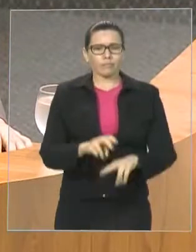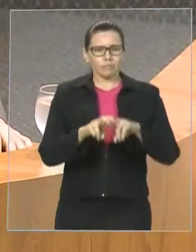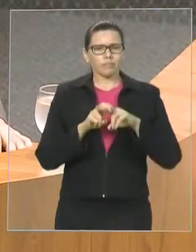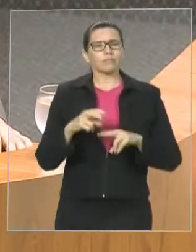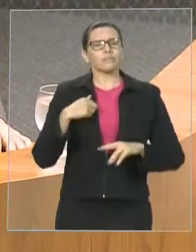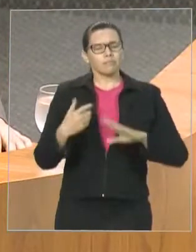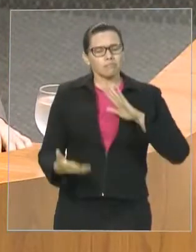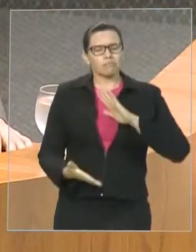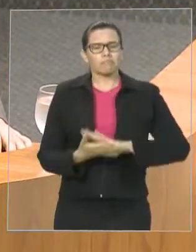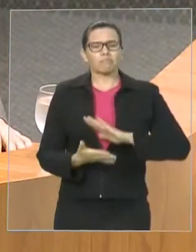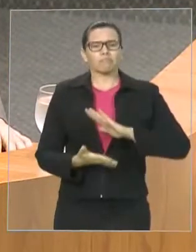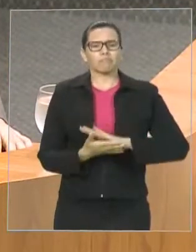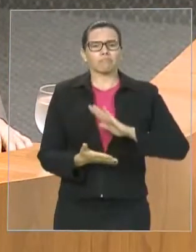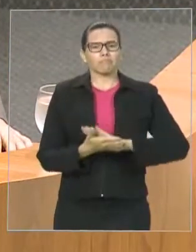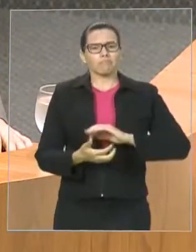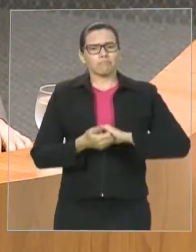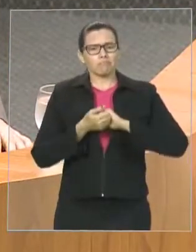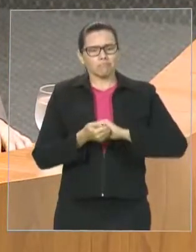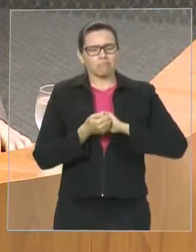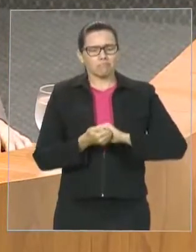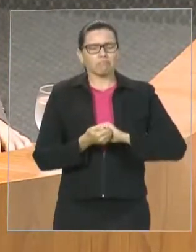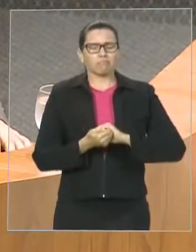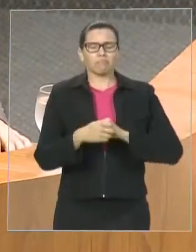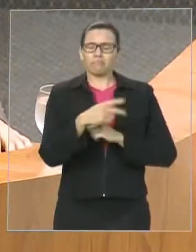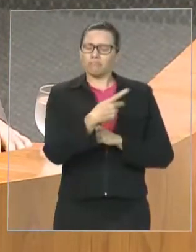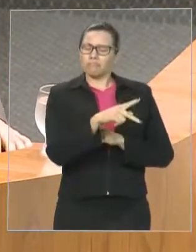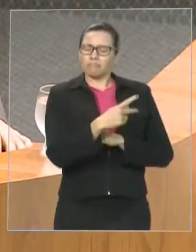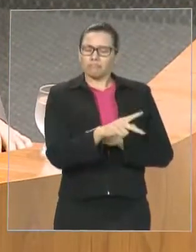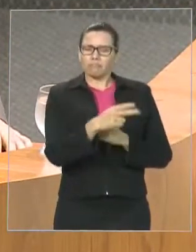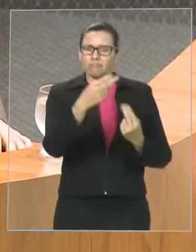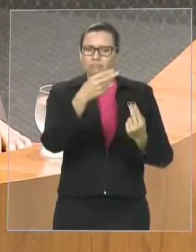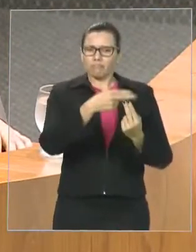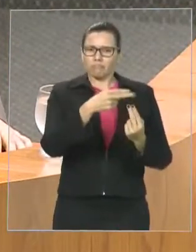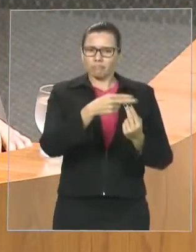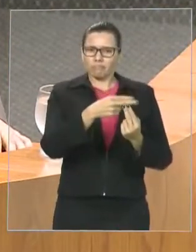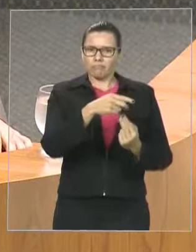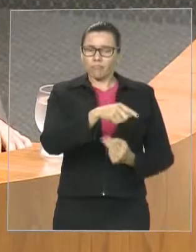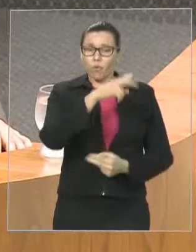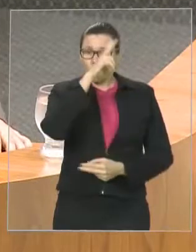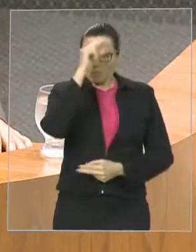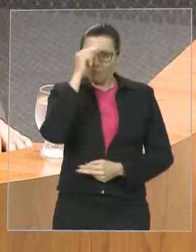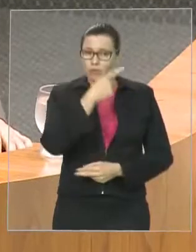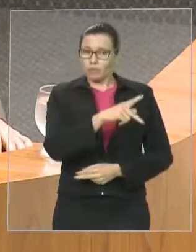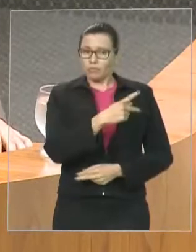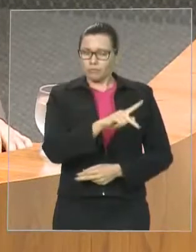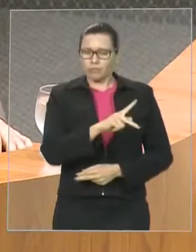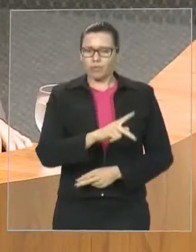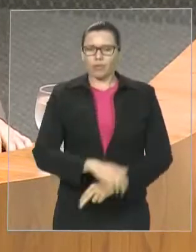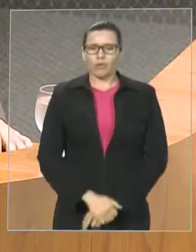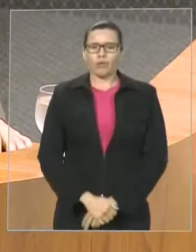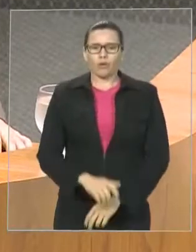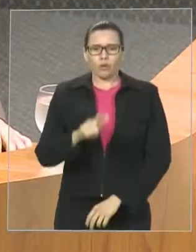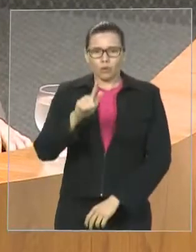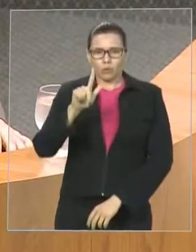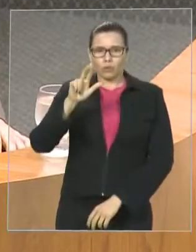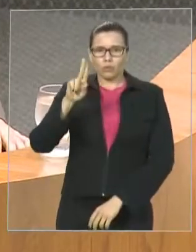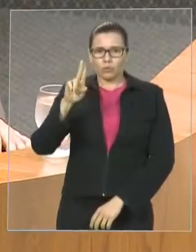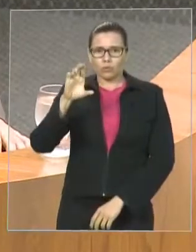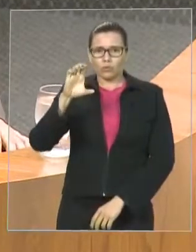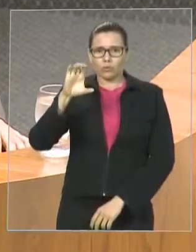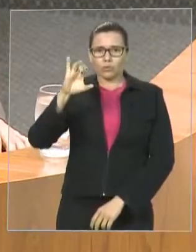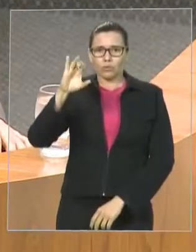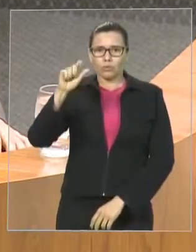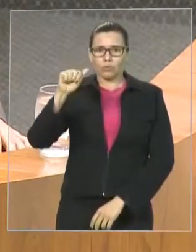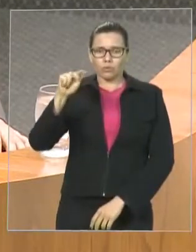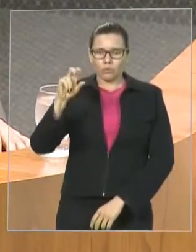iniciativa de criar no calendário cultural da cidade de Timon e do estado do Maranhão um